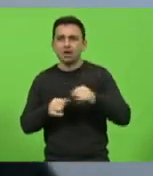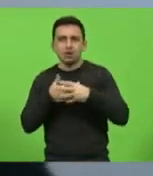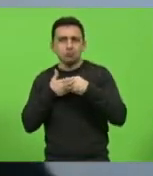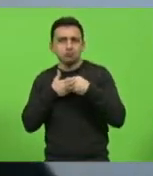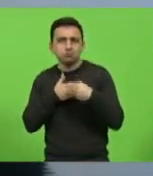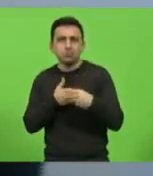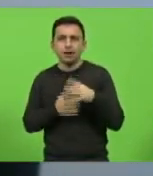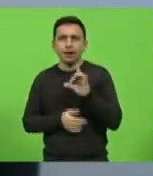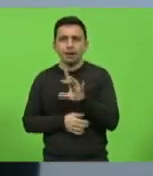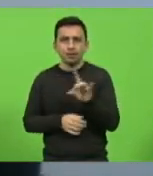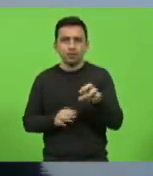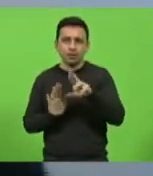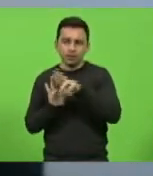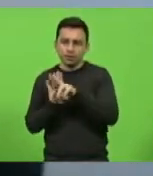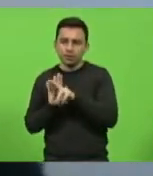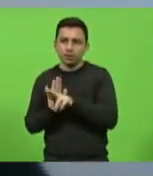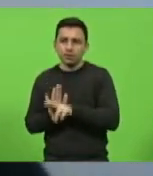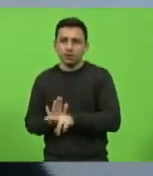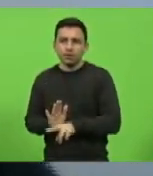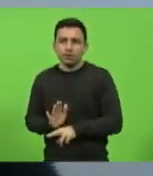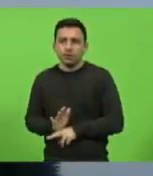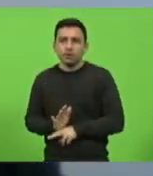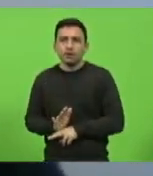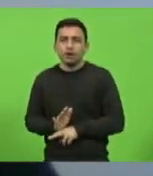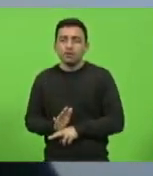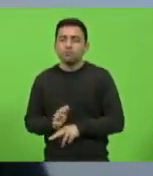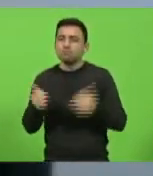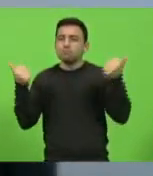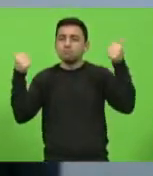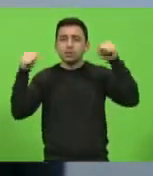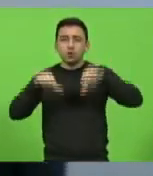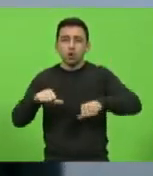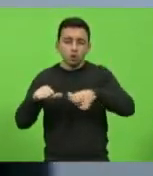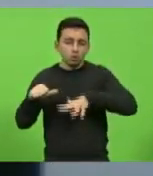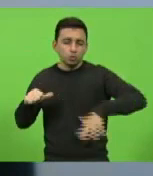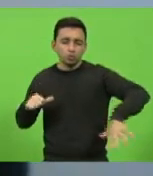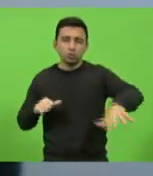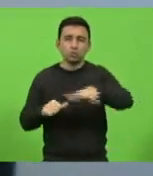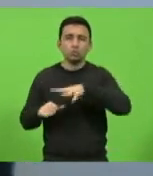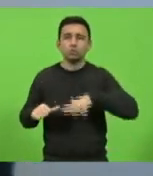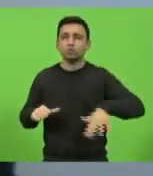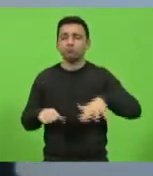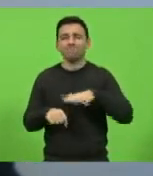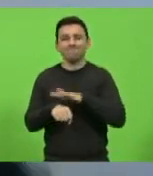uma das medidas de enfrentamento da maior crise sanitária de nossa história.